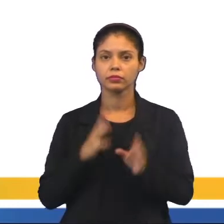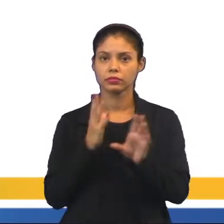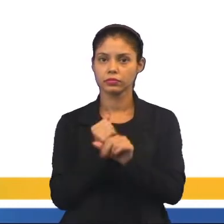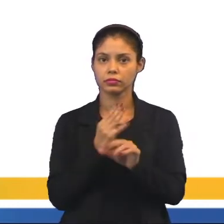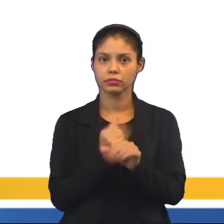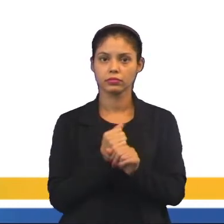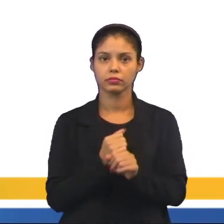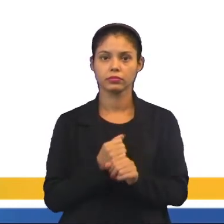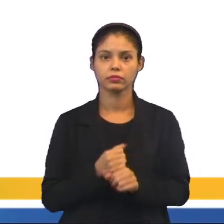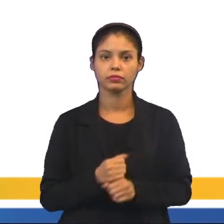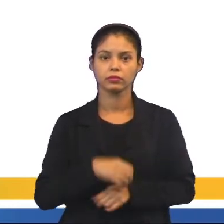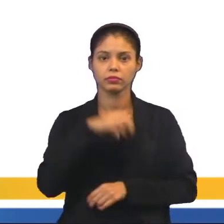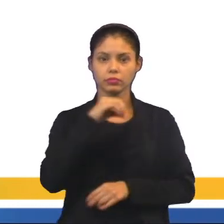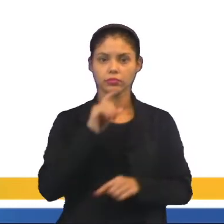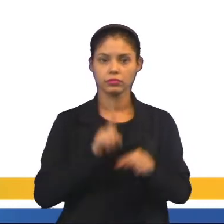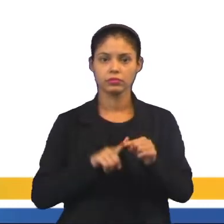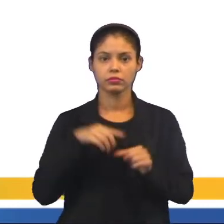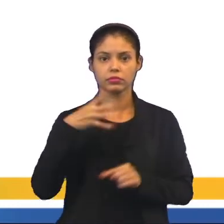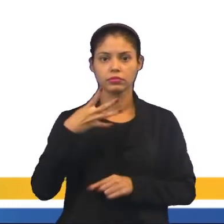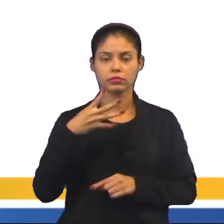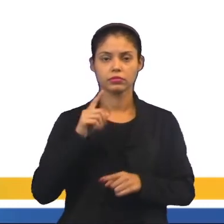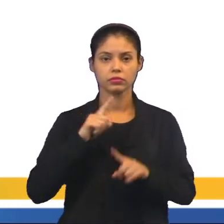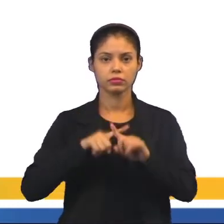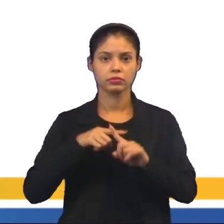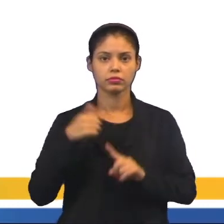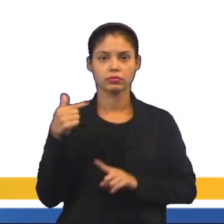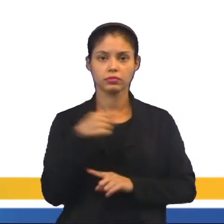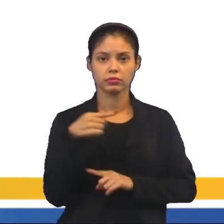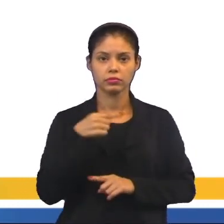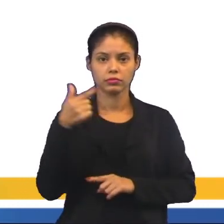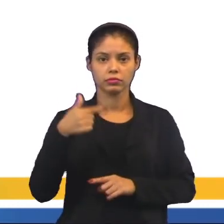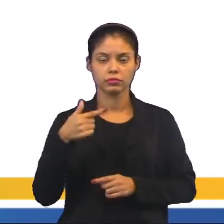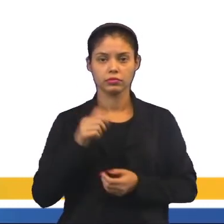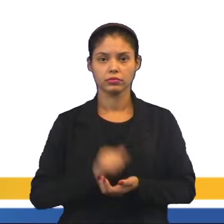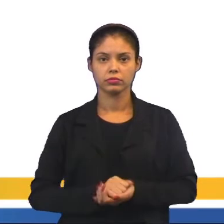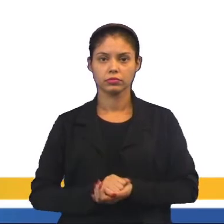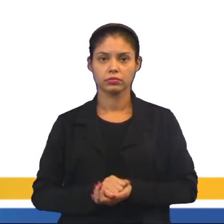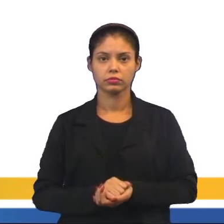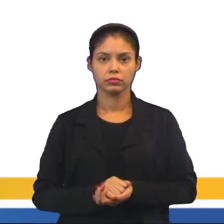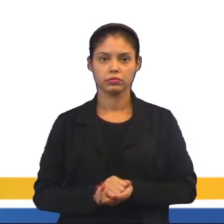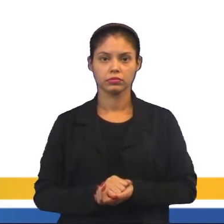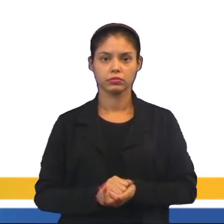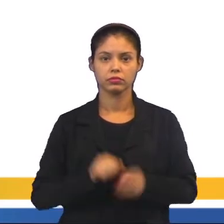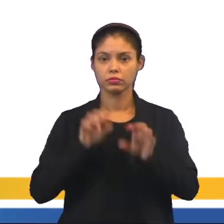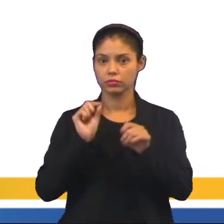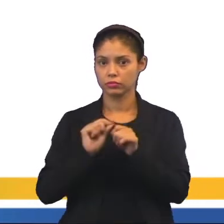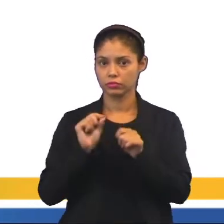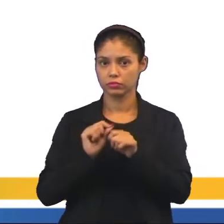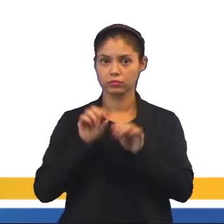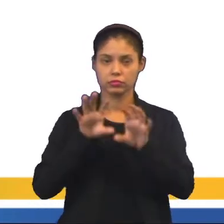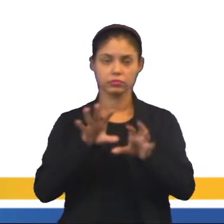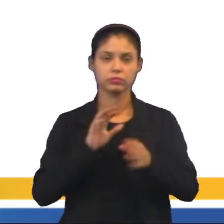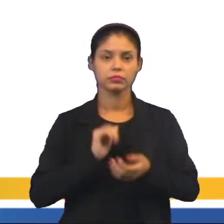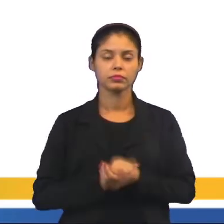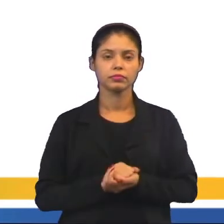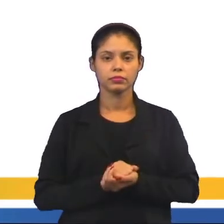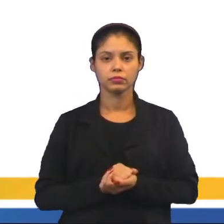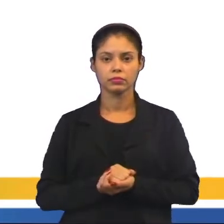somar ele. 9 mais 4 vezes menos 2. Feita essa operação aí, quanto é que